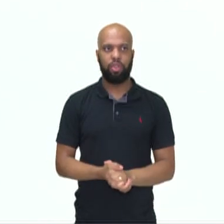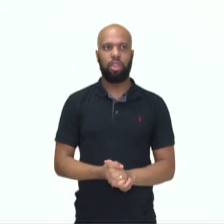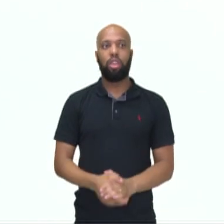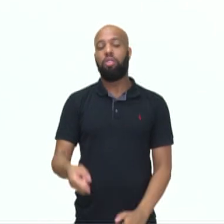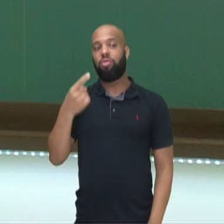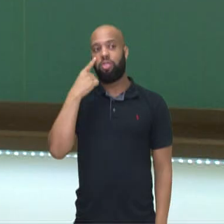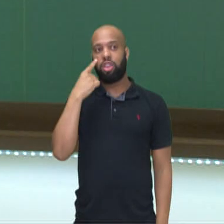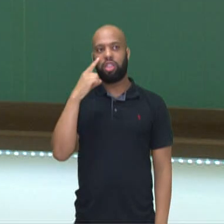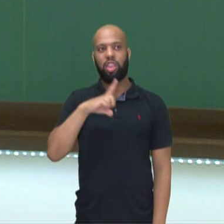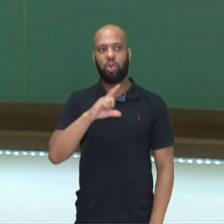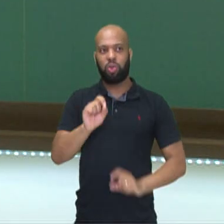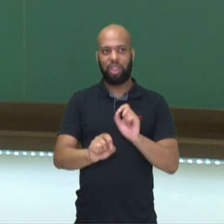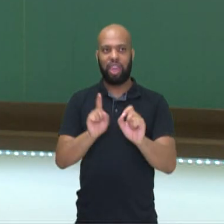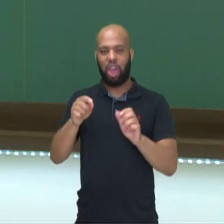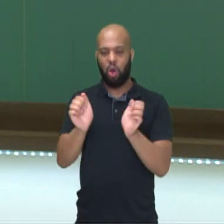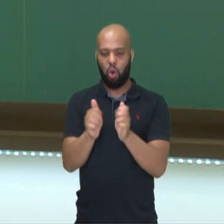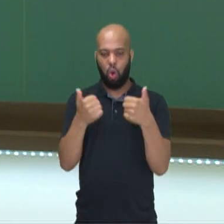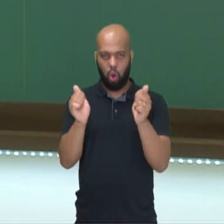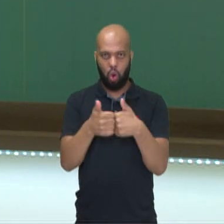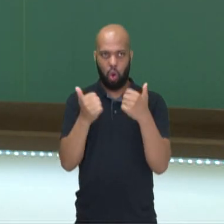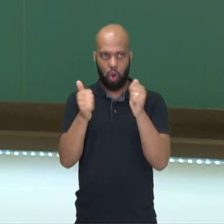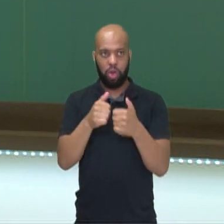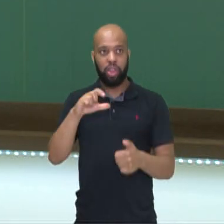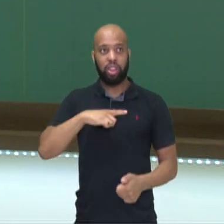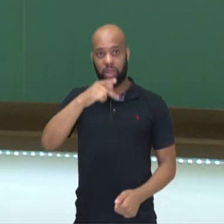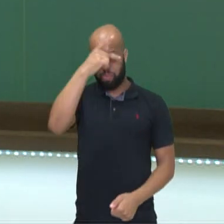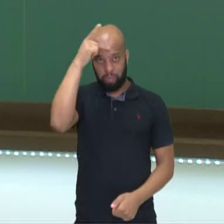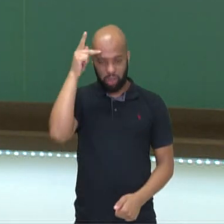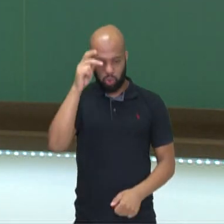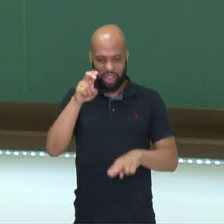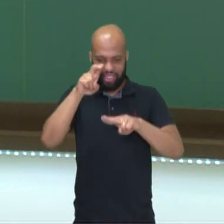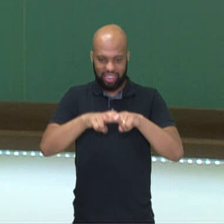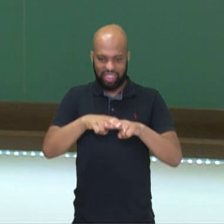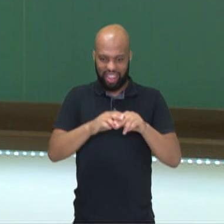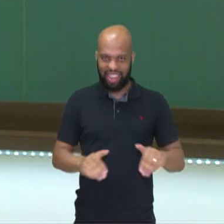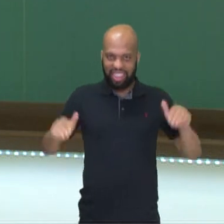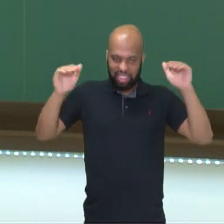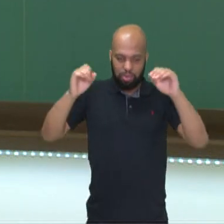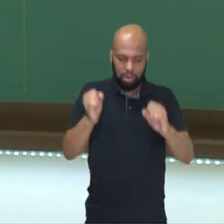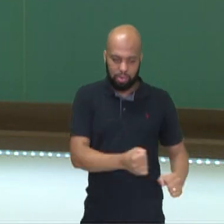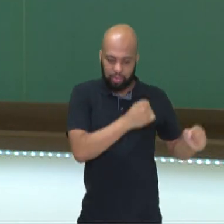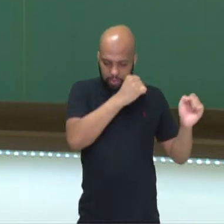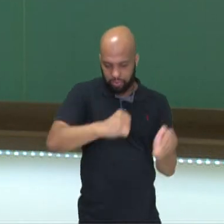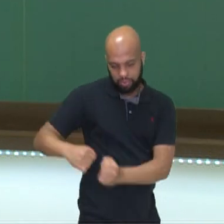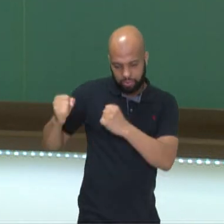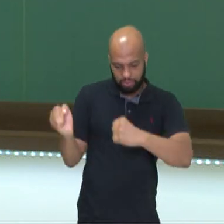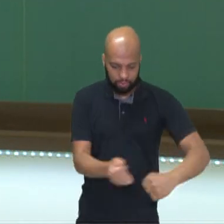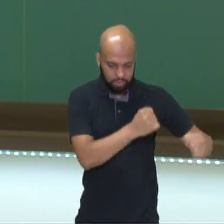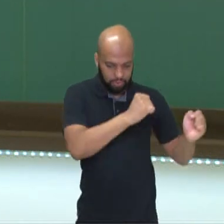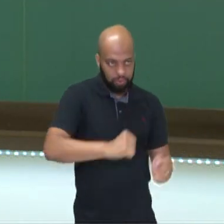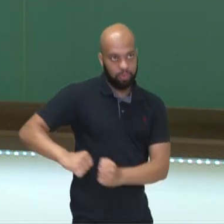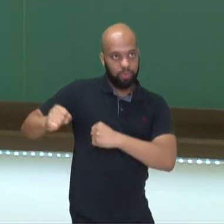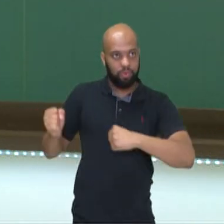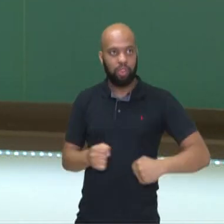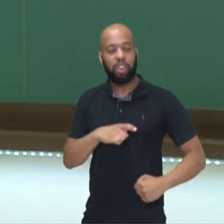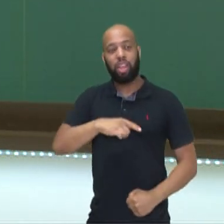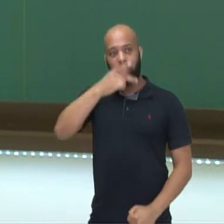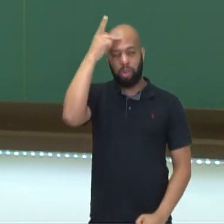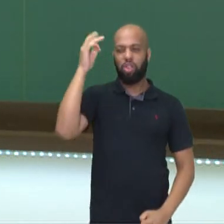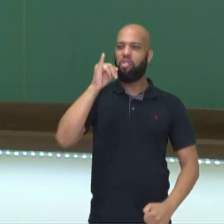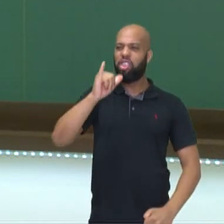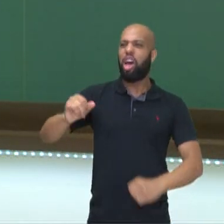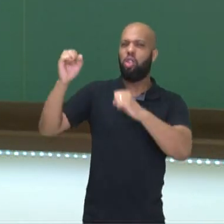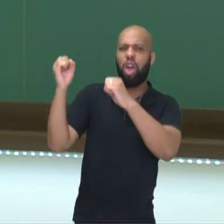aqui, vocês estão observando um ônibus e pessoas remando aqui, certo? E alguém ali ainda,